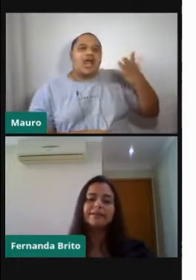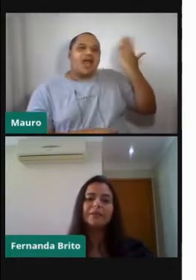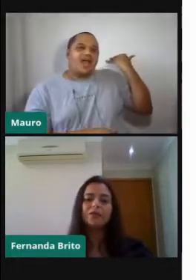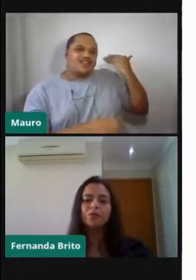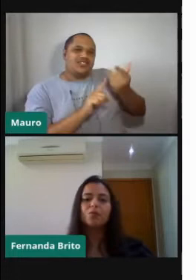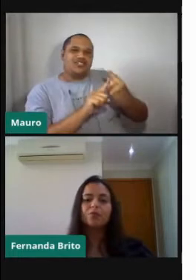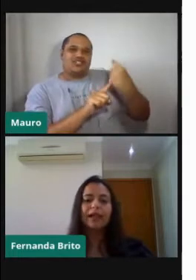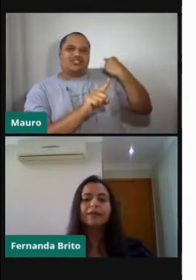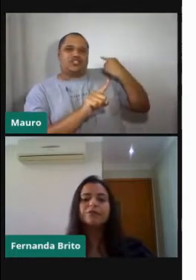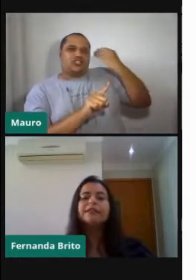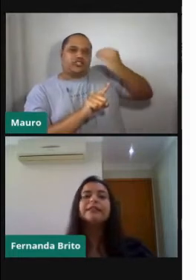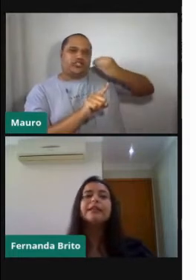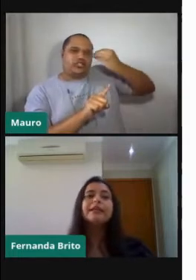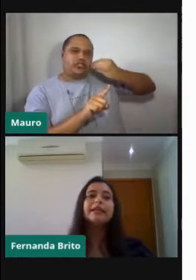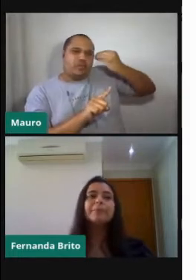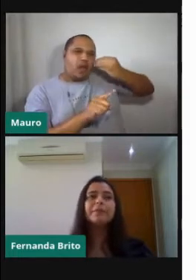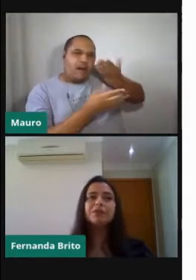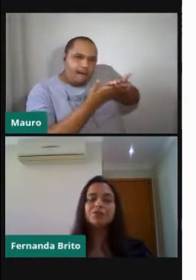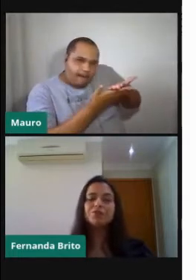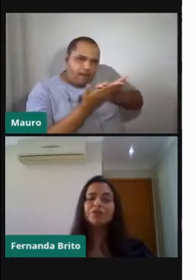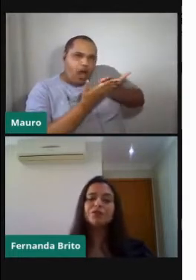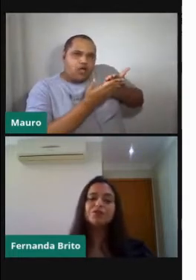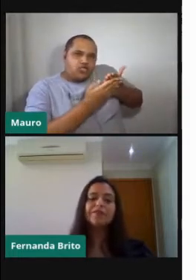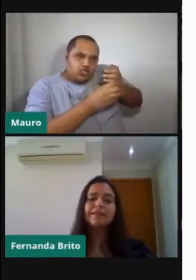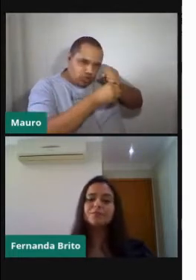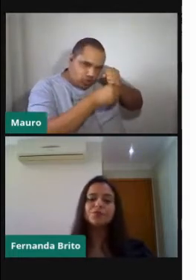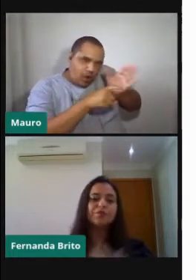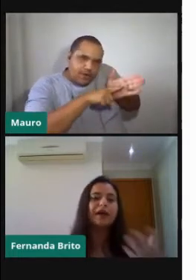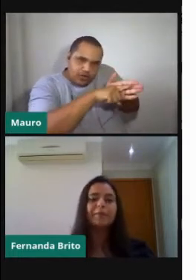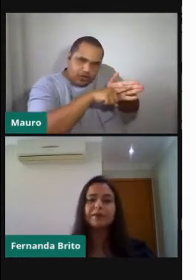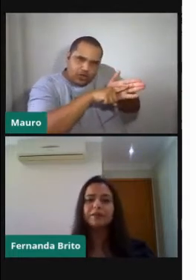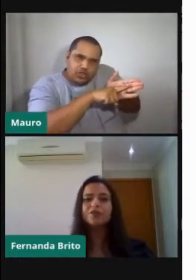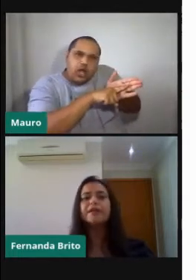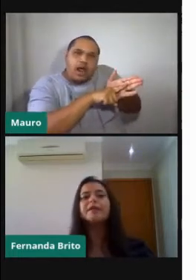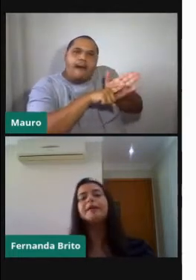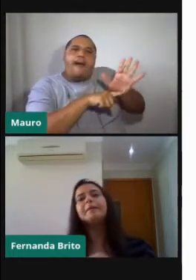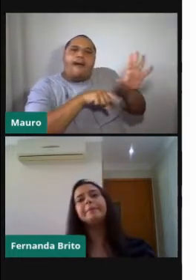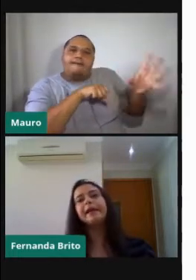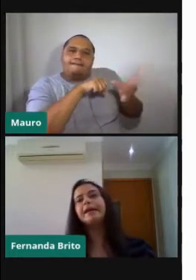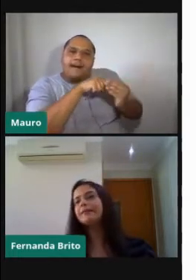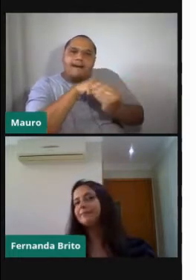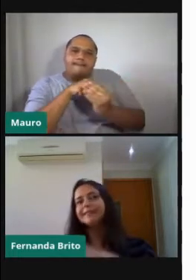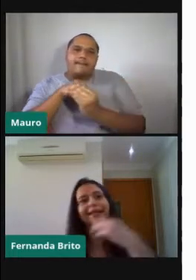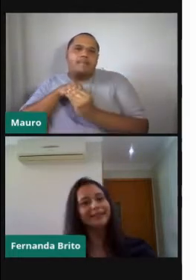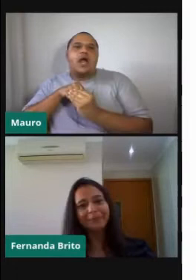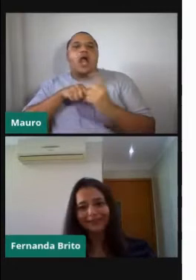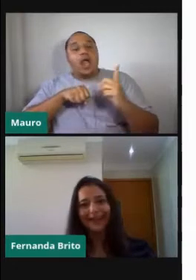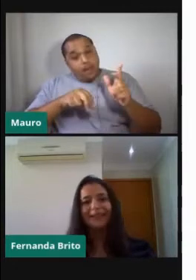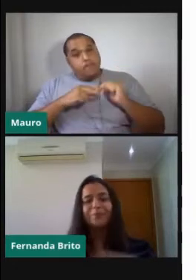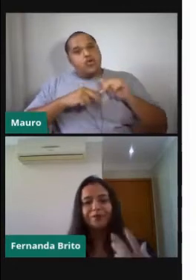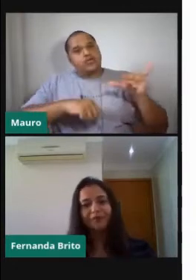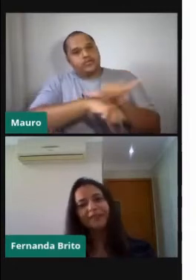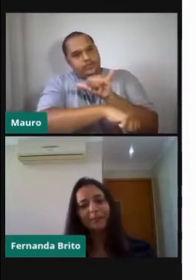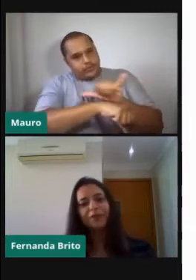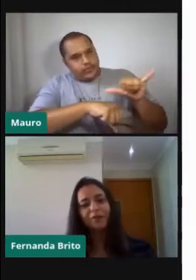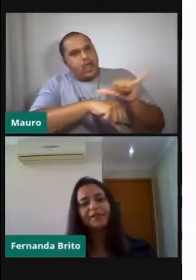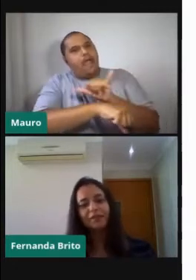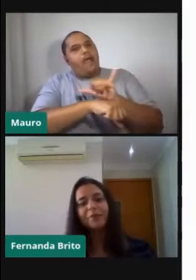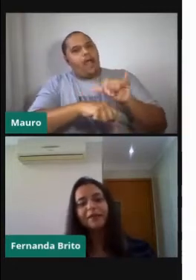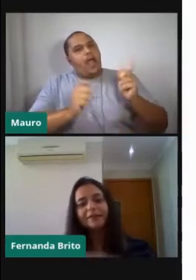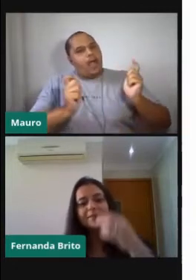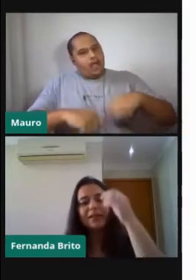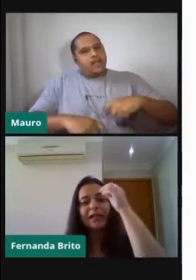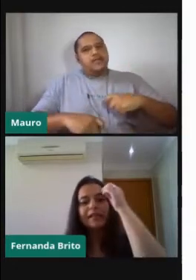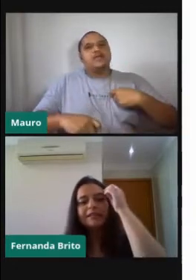algum conhecimento acumulado, né, que permitiu que nós tivéssemos ferramentas, né, para sair na batalha para o enfrentamento a